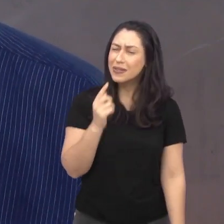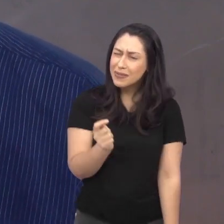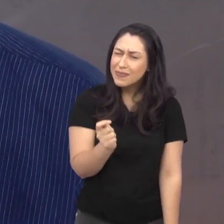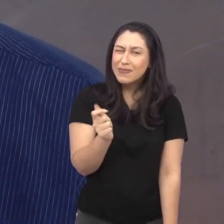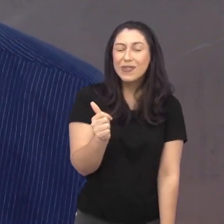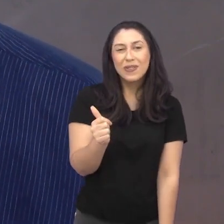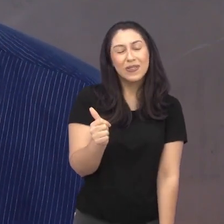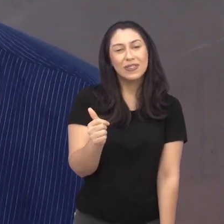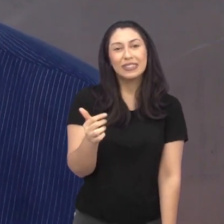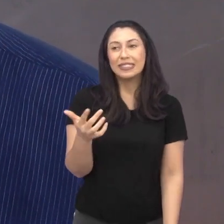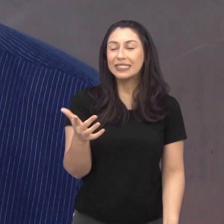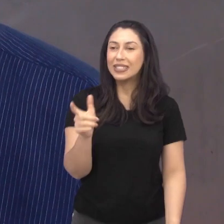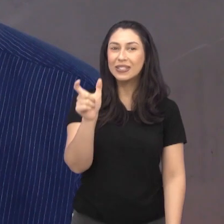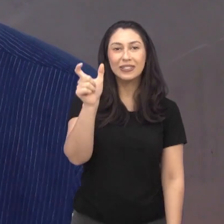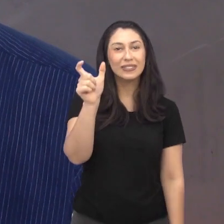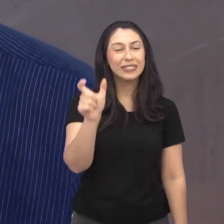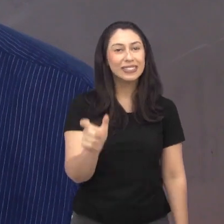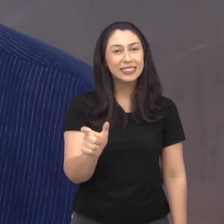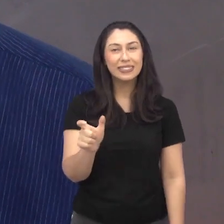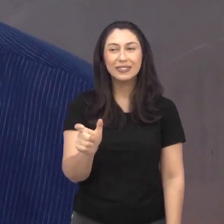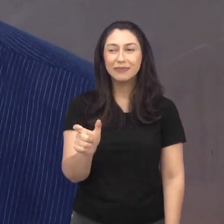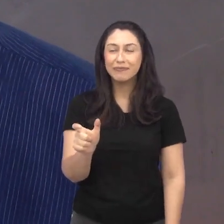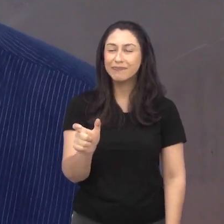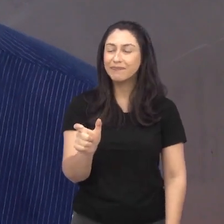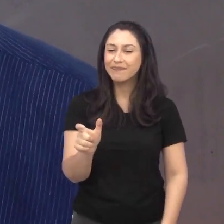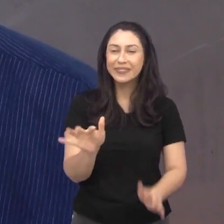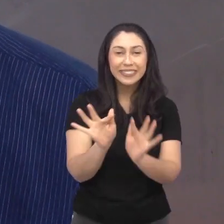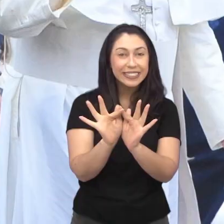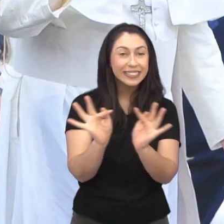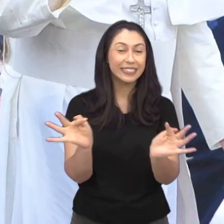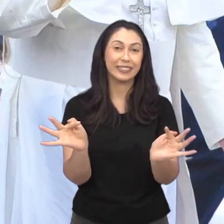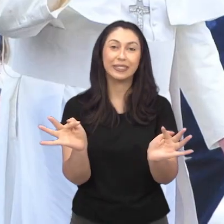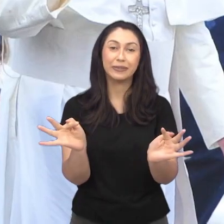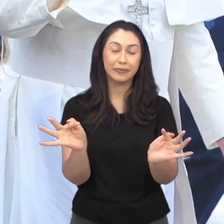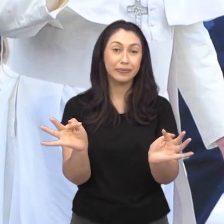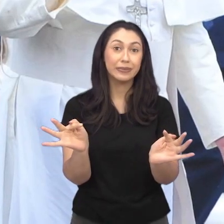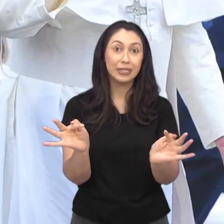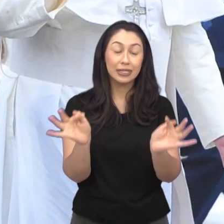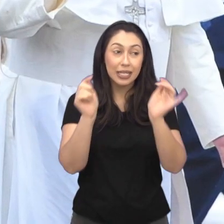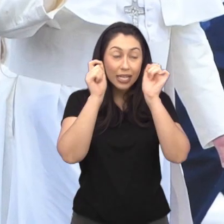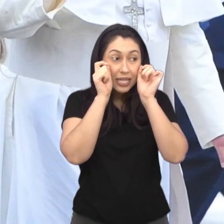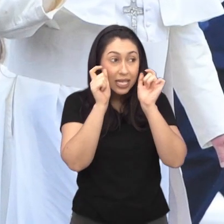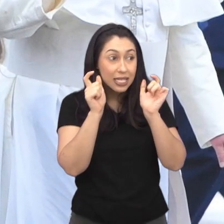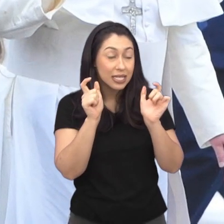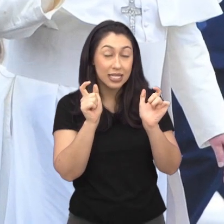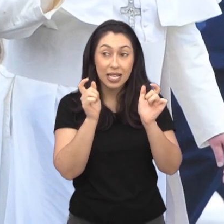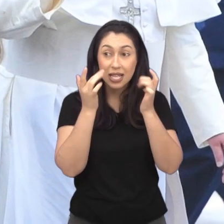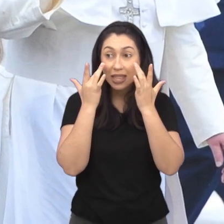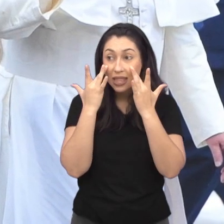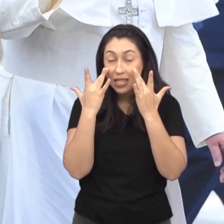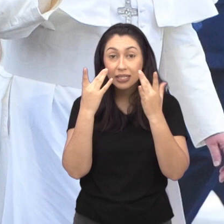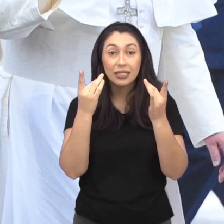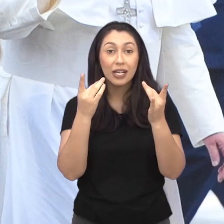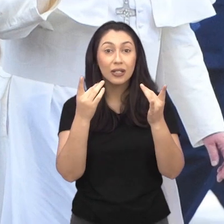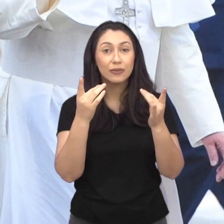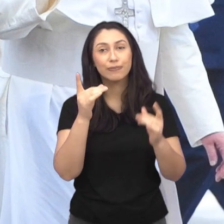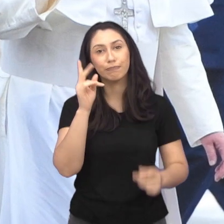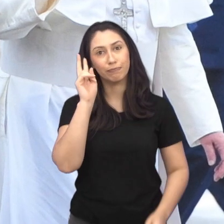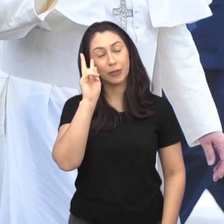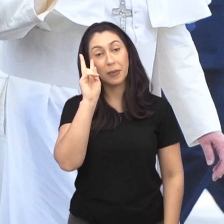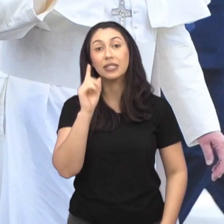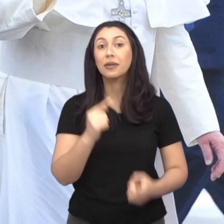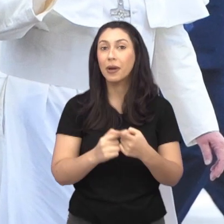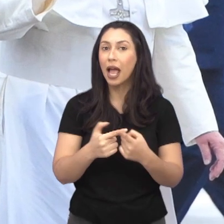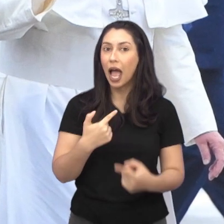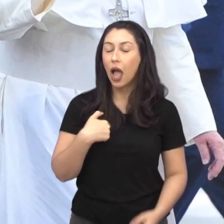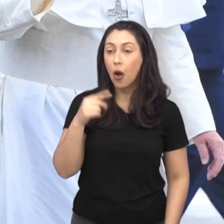né, a sua um tempo pequeno, mas a sua simplicidade, a sua atenção, a sua memória, porque eu vi